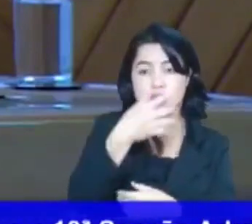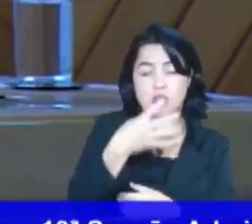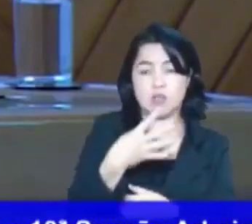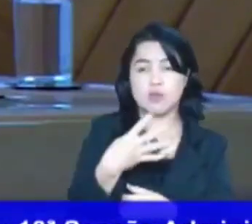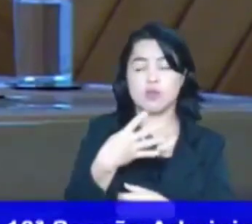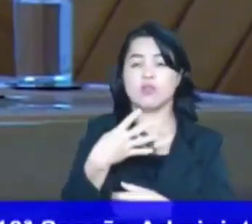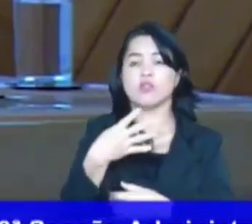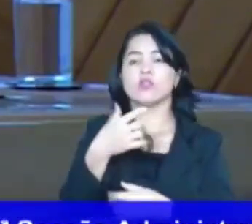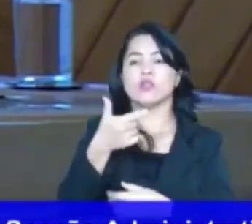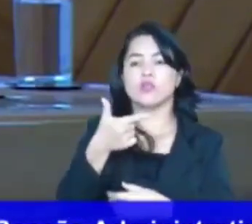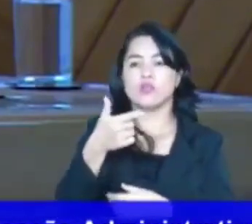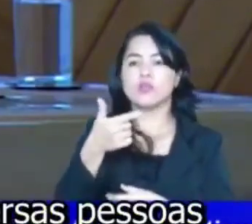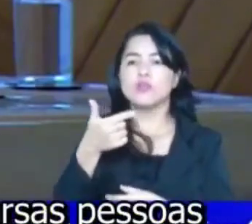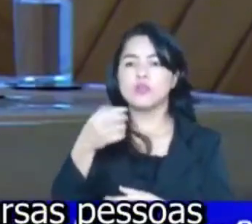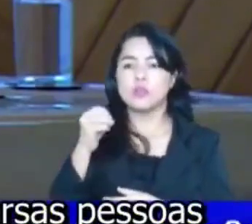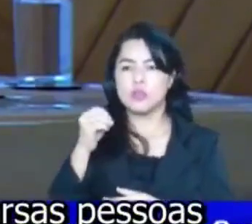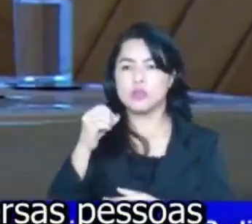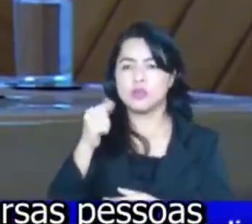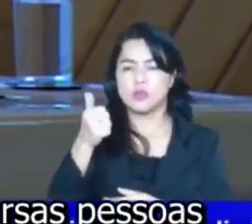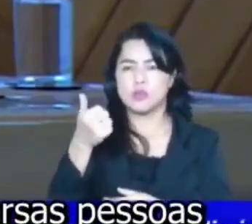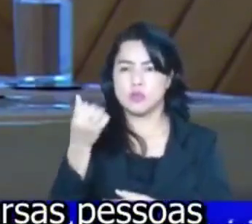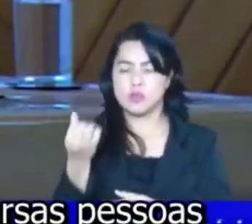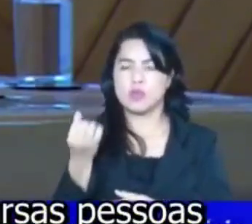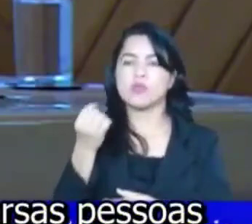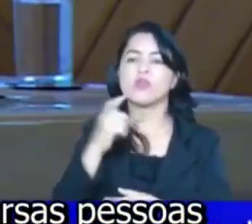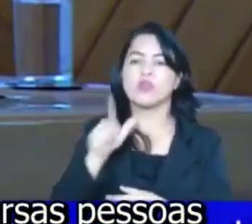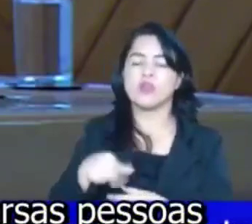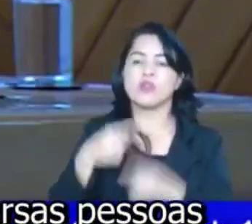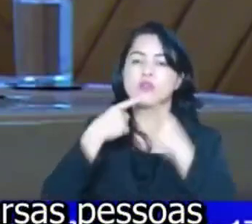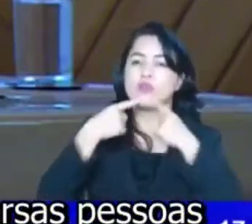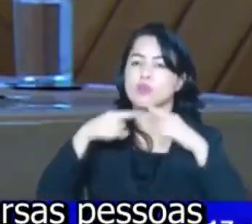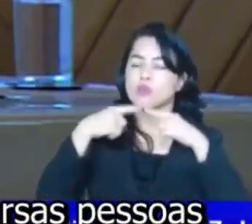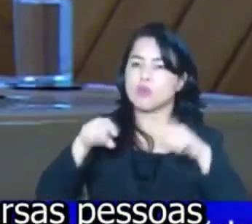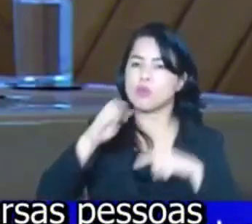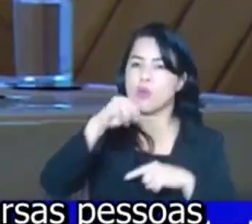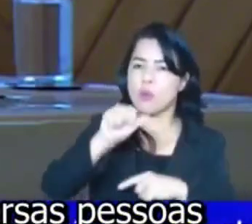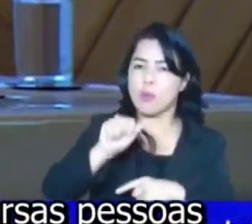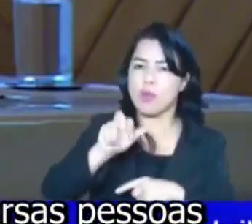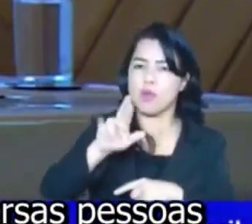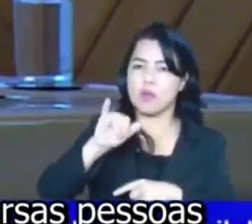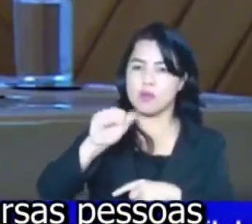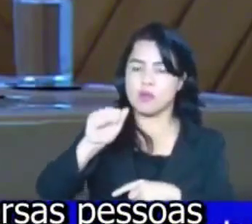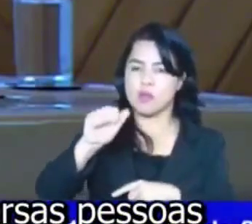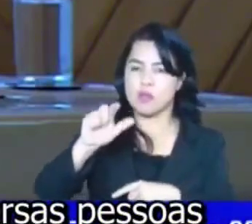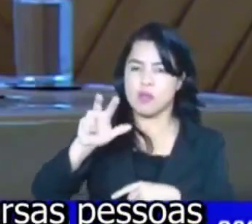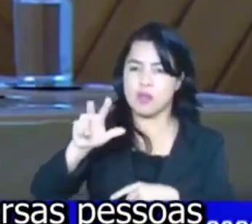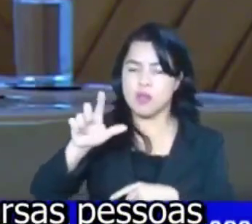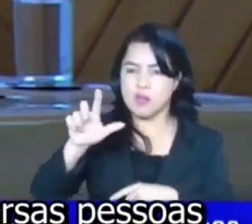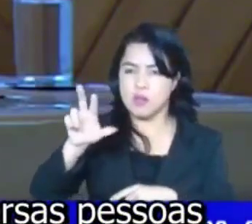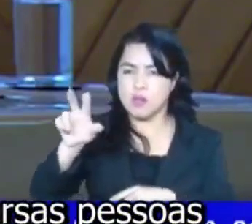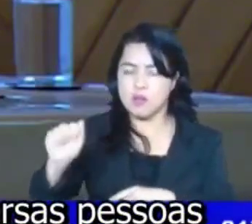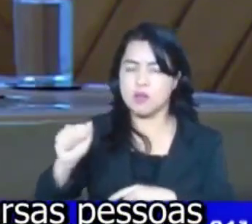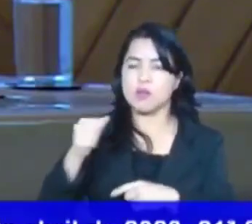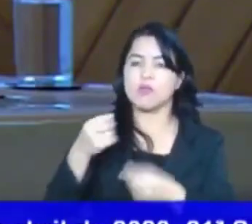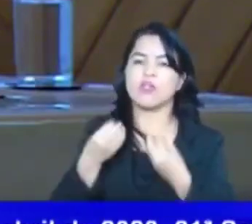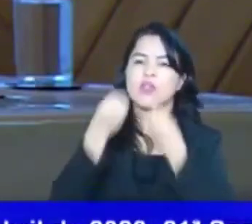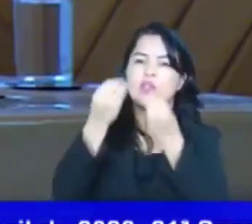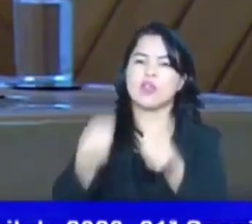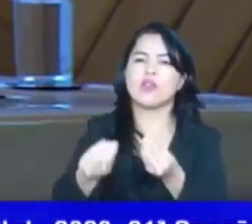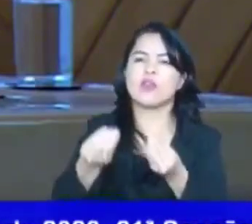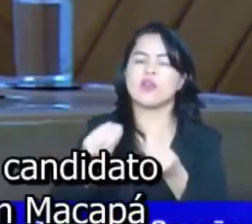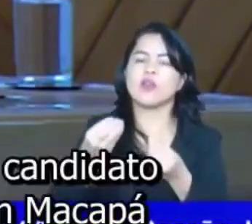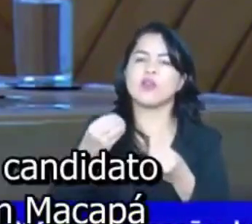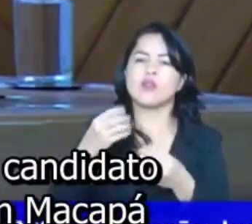2021-14-2016, do Amapá, que a denunciada Marialva Almeida ofereceu vantagem para diversas pessoas